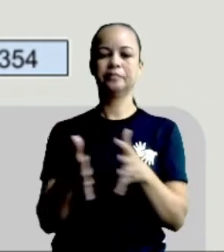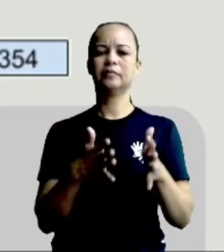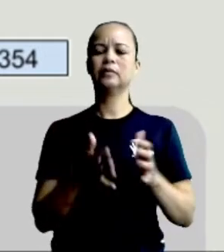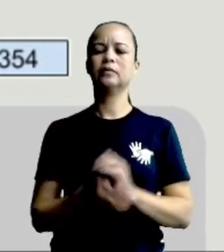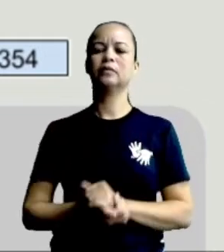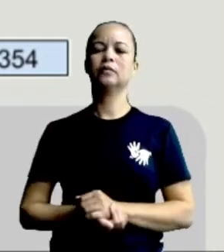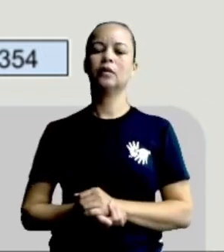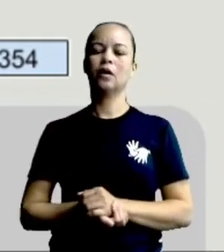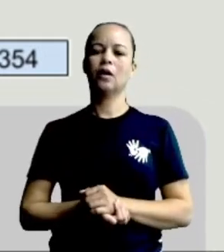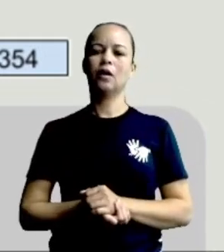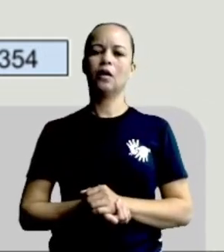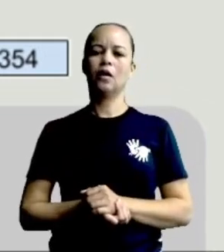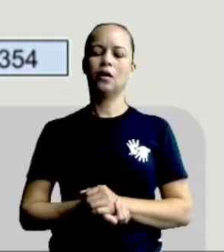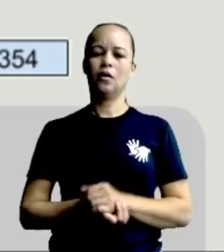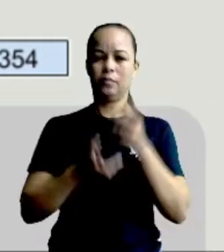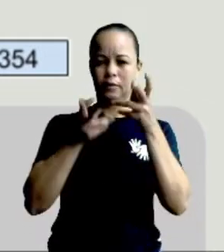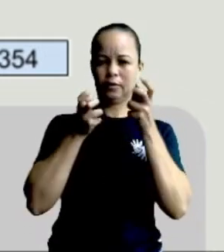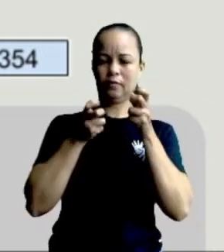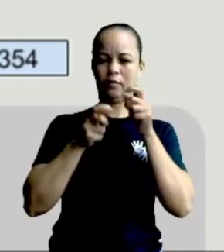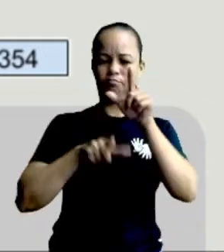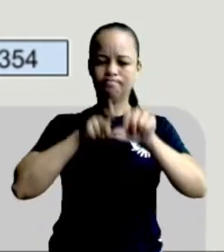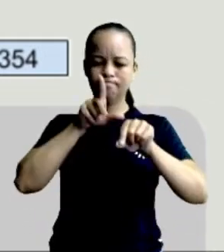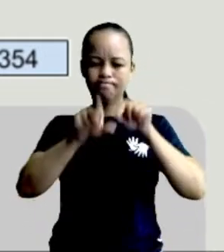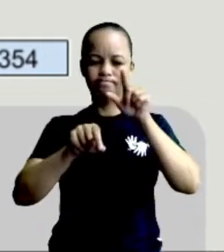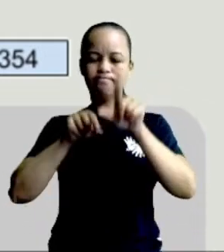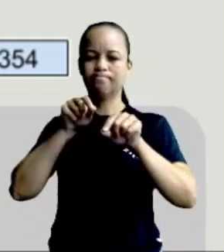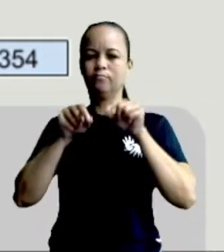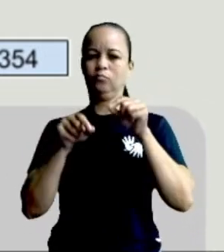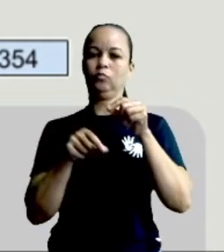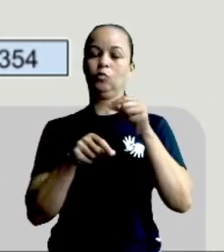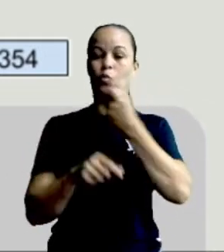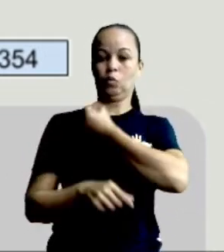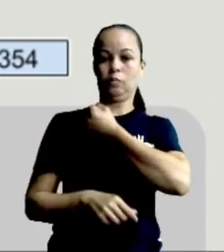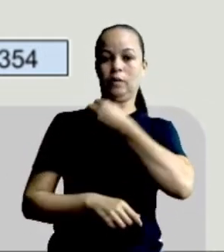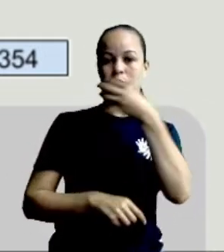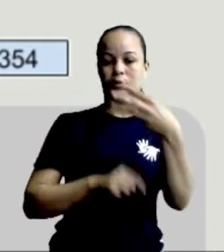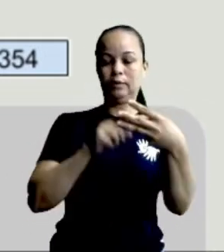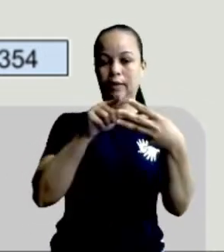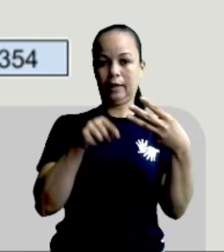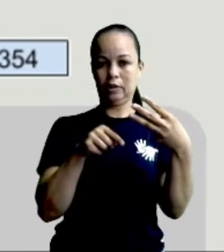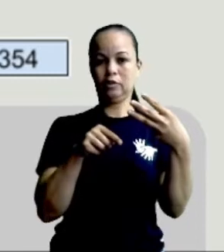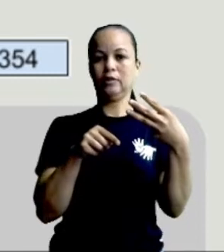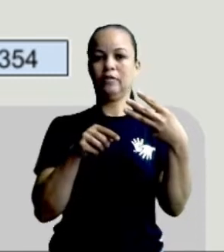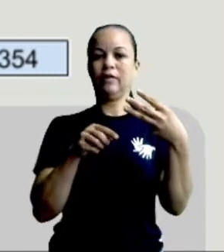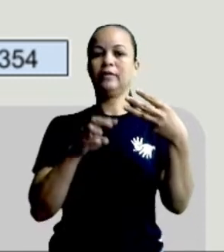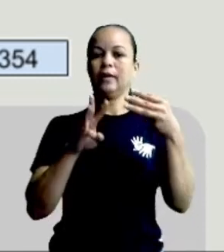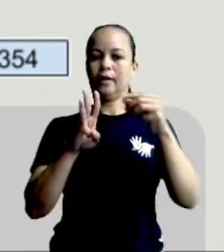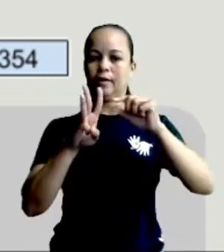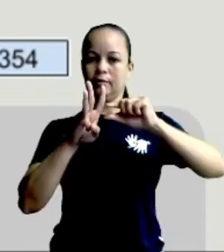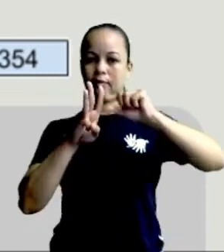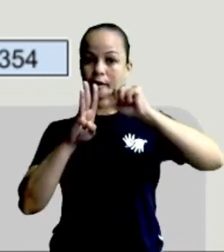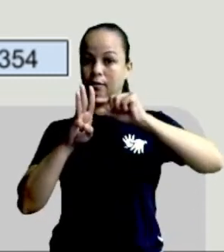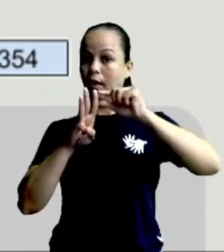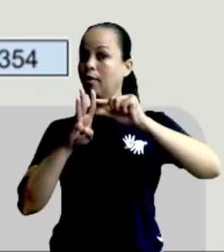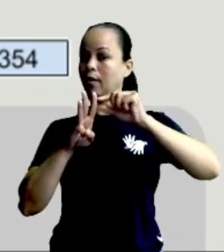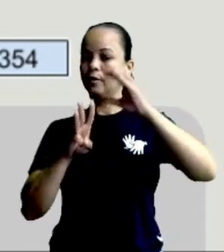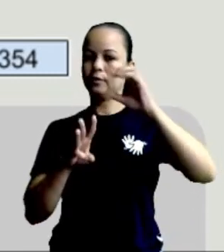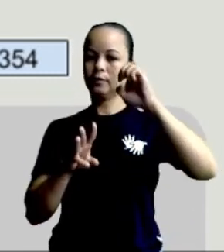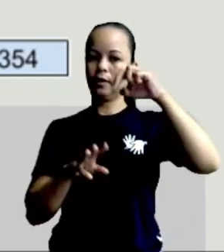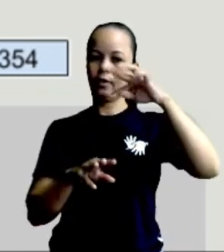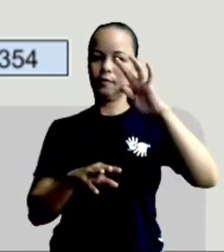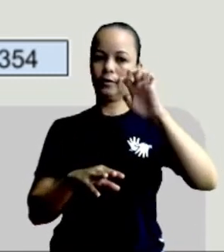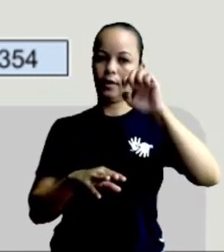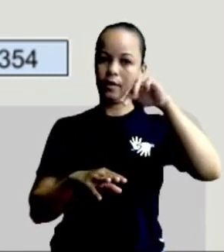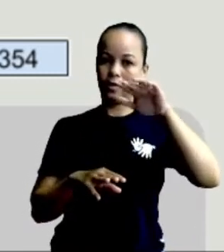que eu escolhi o 3 como o algarismo que vai estar na centena, né? Então, já sei que eu vou formar